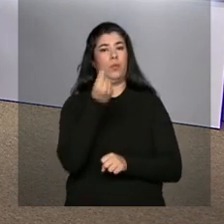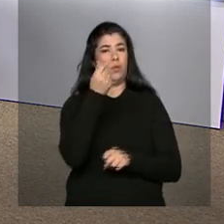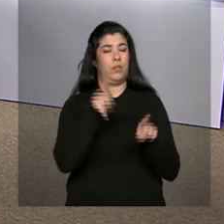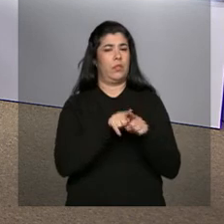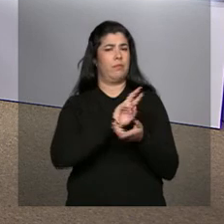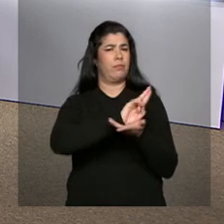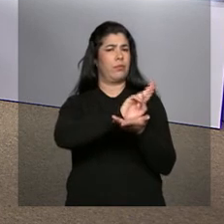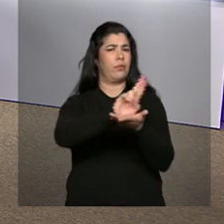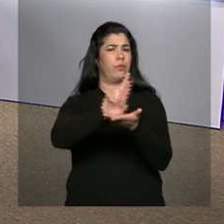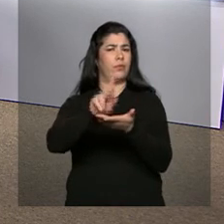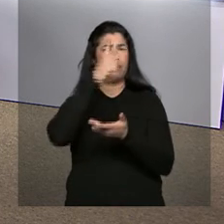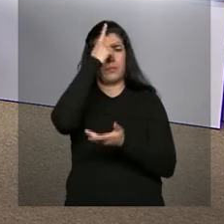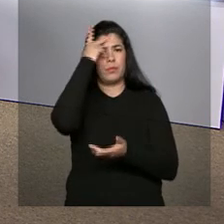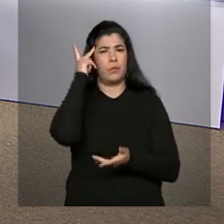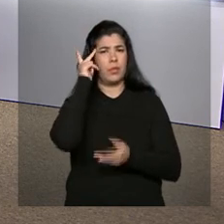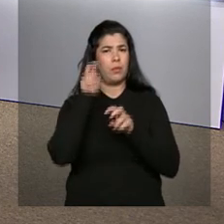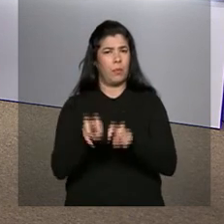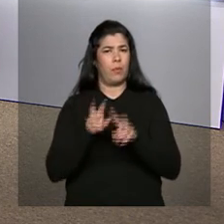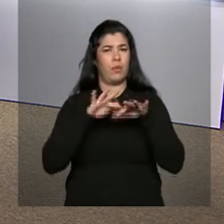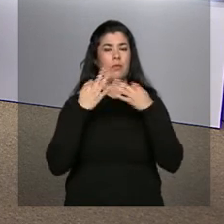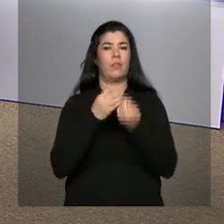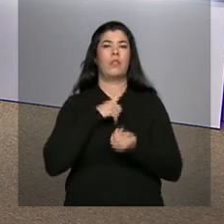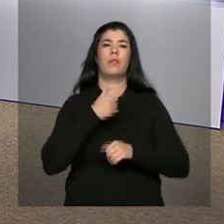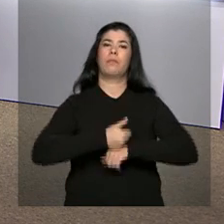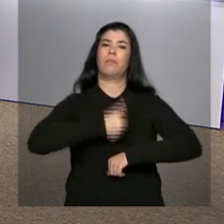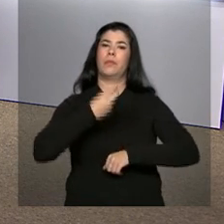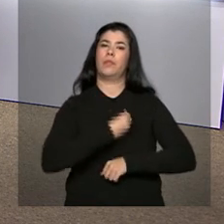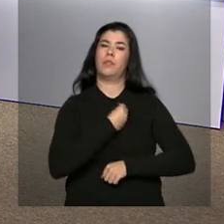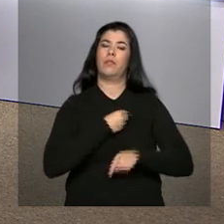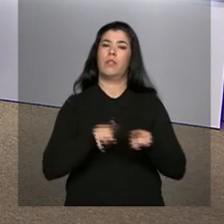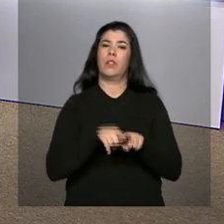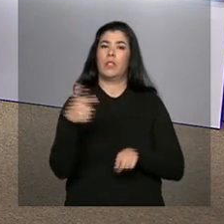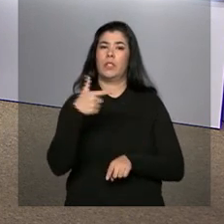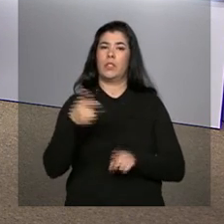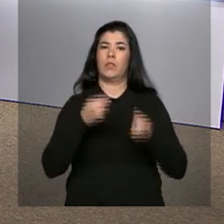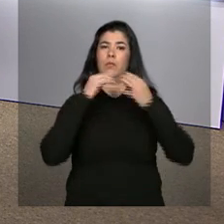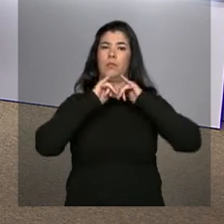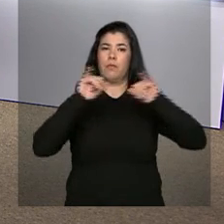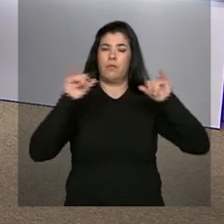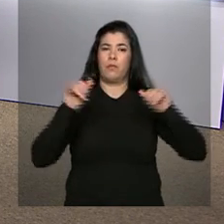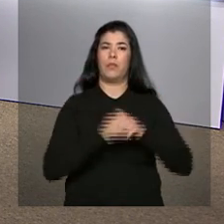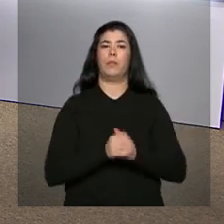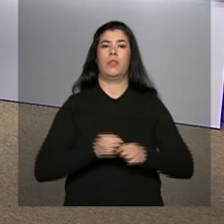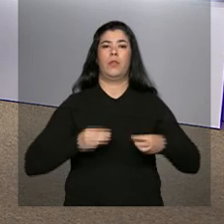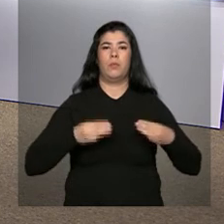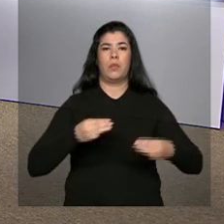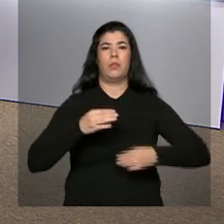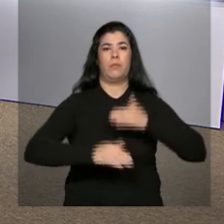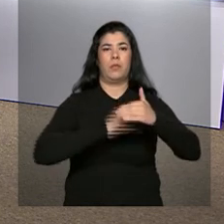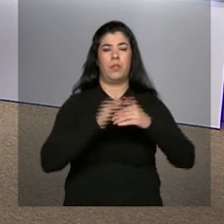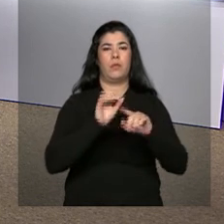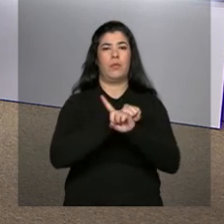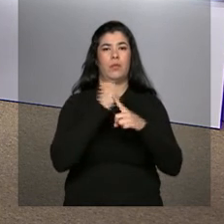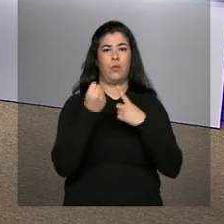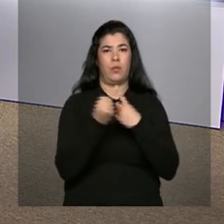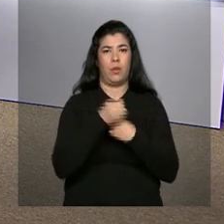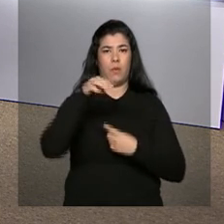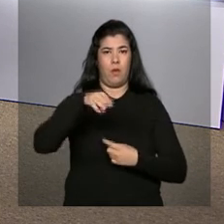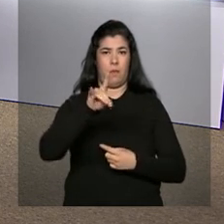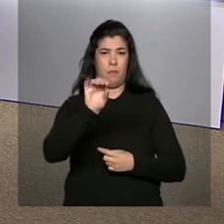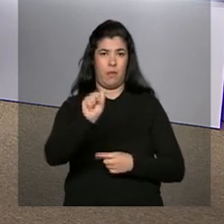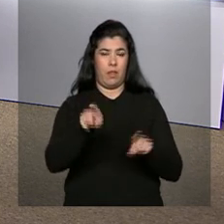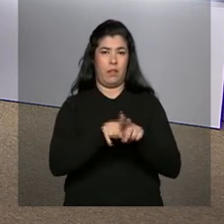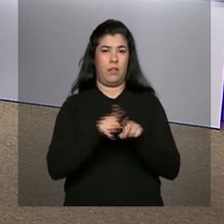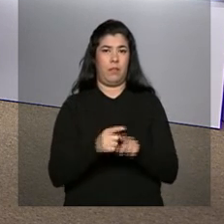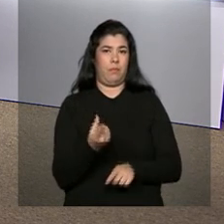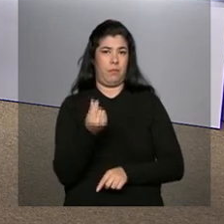que milhares de agricultores familiares têm melhorado de vida. Segundo dados do Ministério do Desenvolvimento Social e Combate à Fome, a